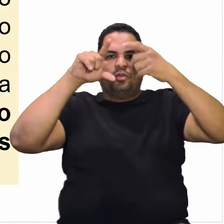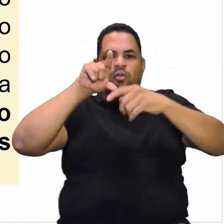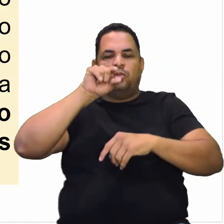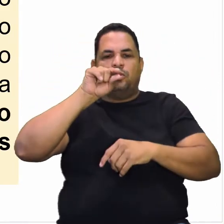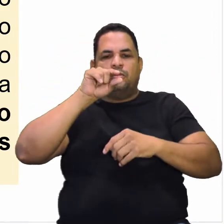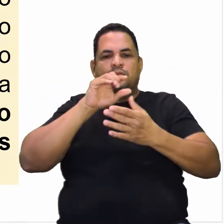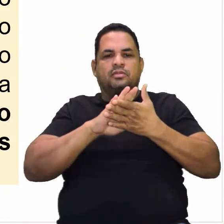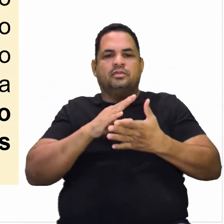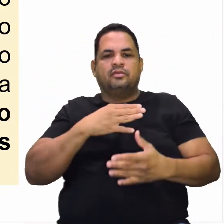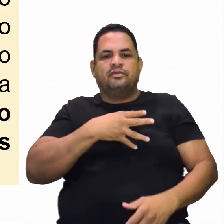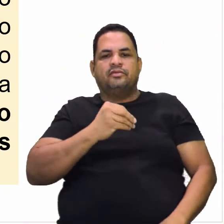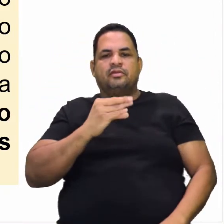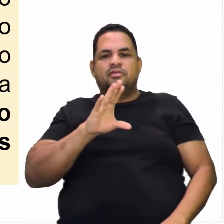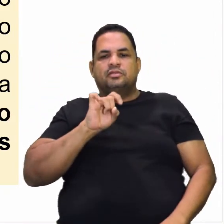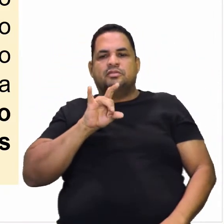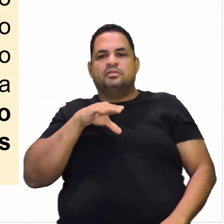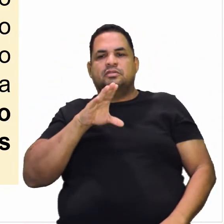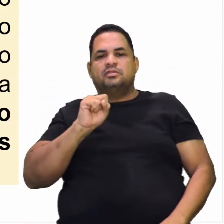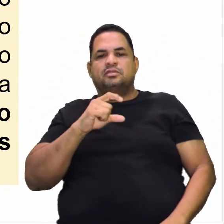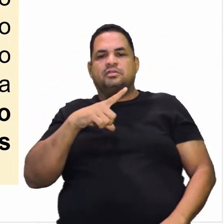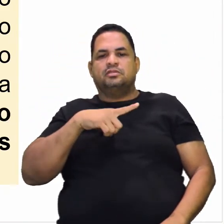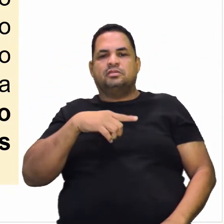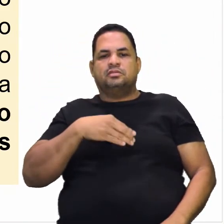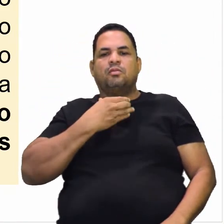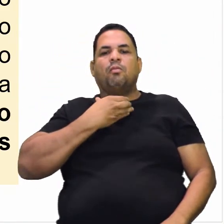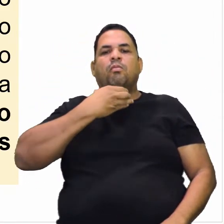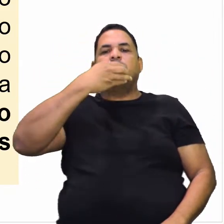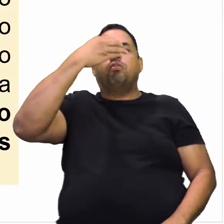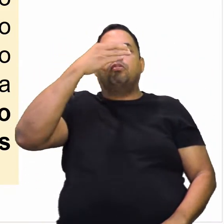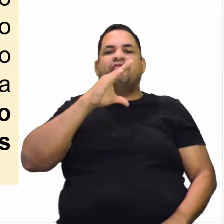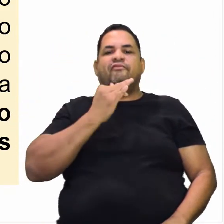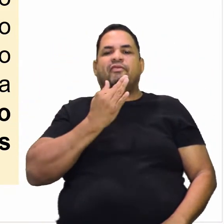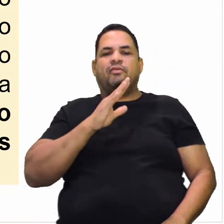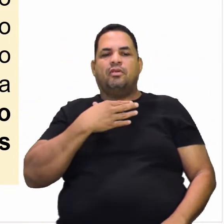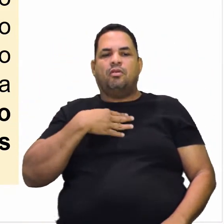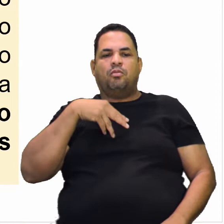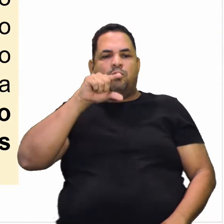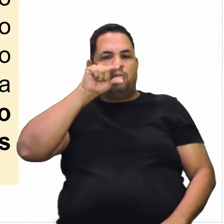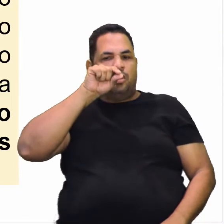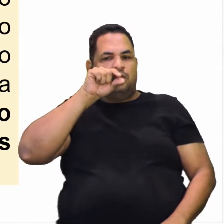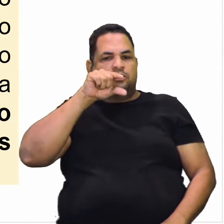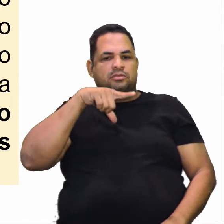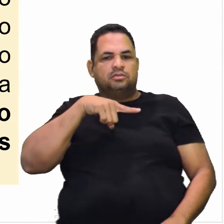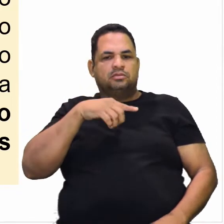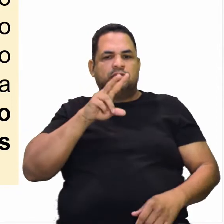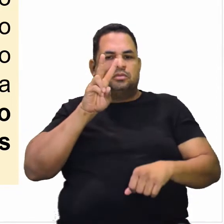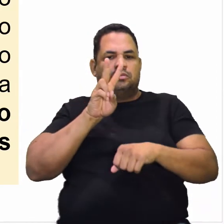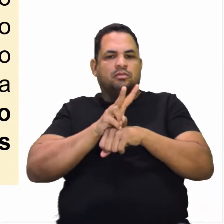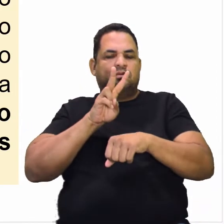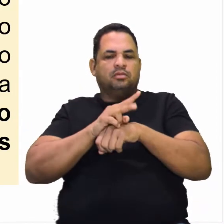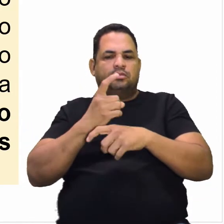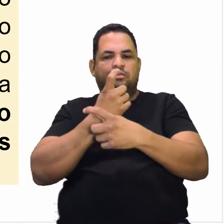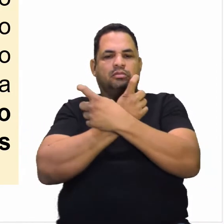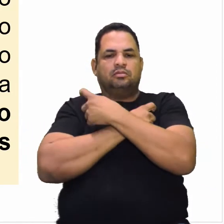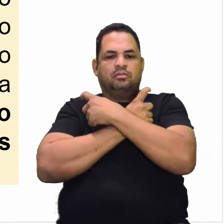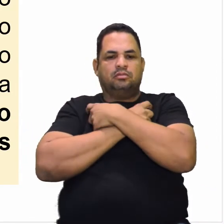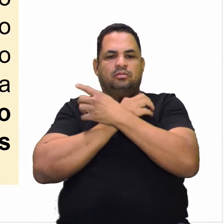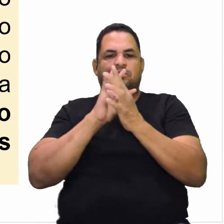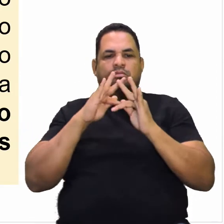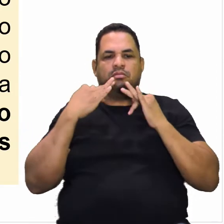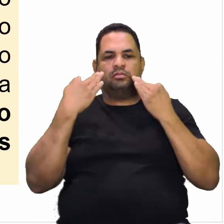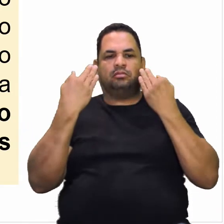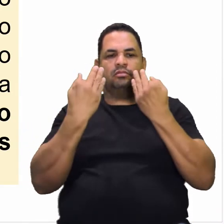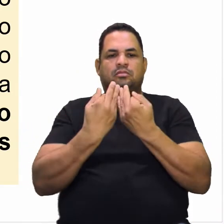de Osíris e Ísis, tem a cabeça de falcão. E é o protetor dos faraós e de suas